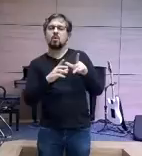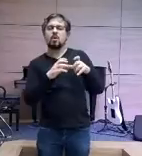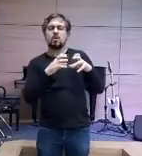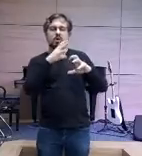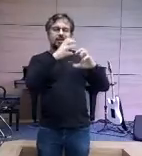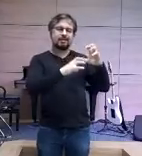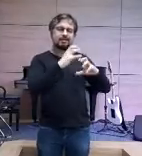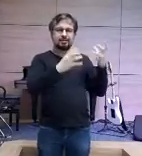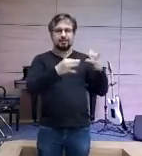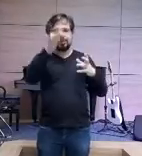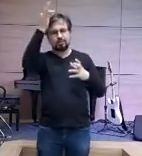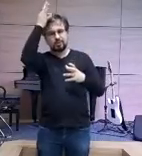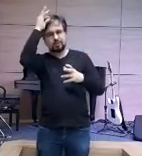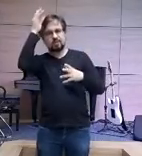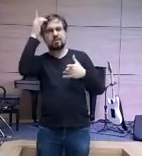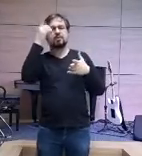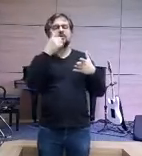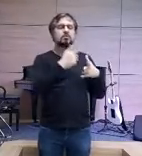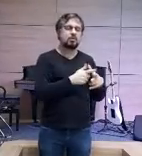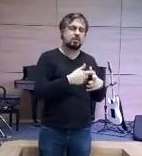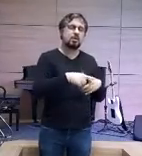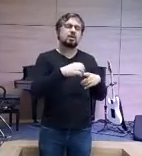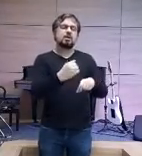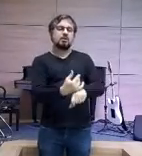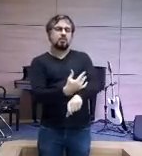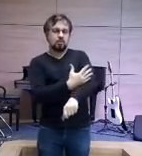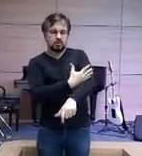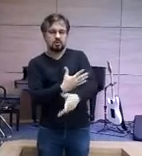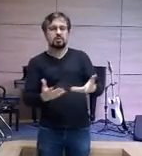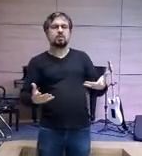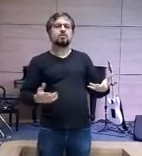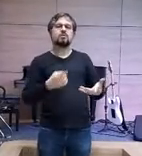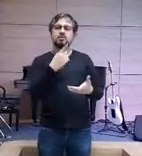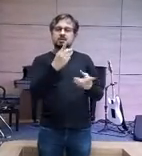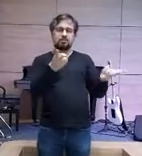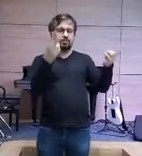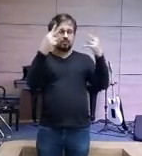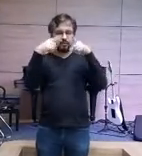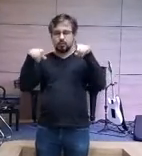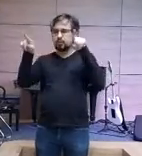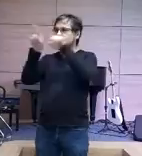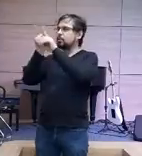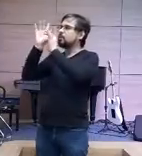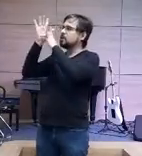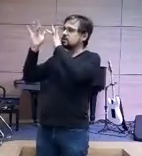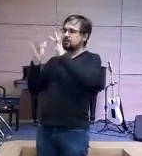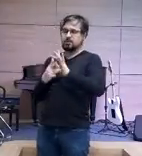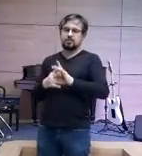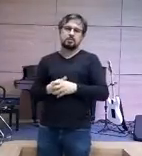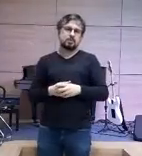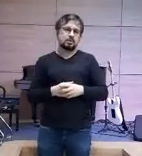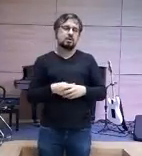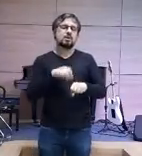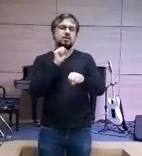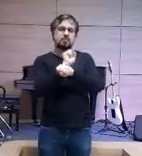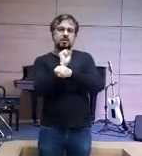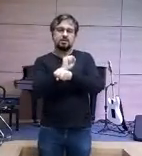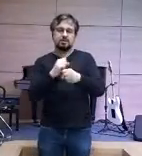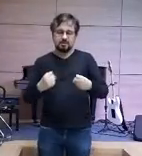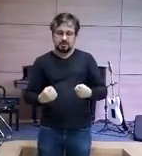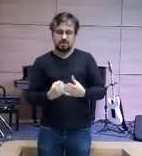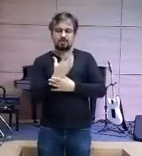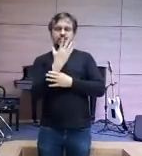crise seja ela espiritual financeira emocional e aí você se voltou a Jesus EA Esperança